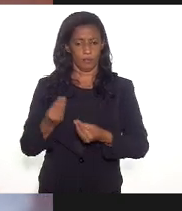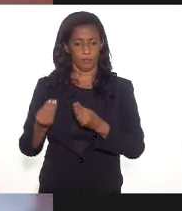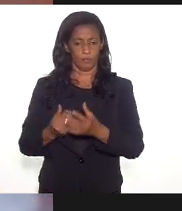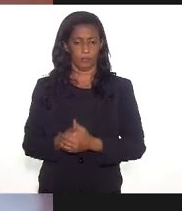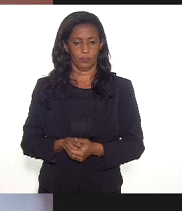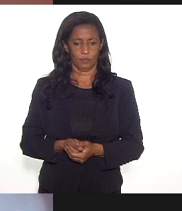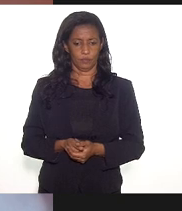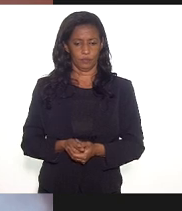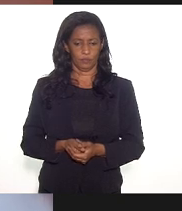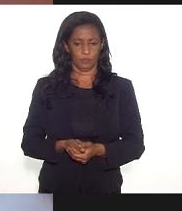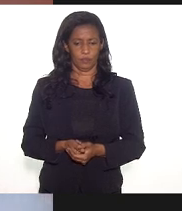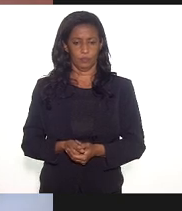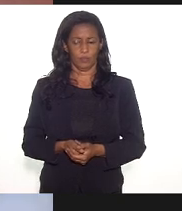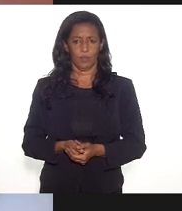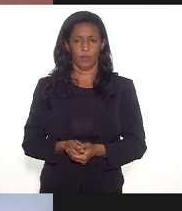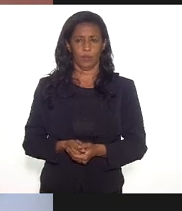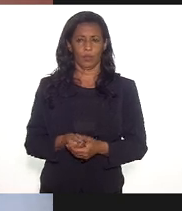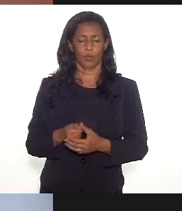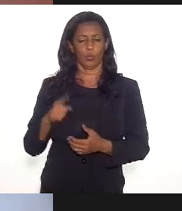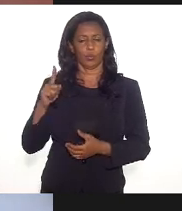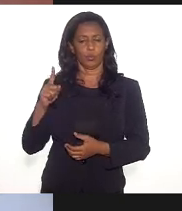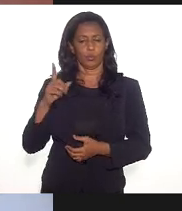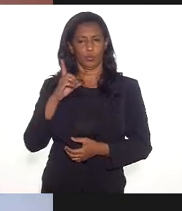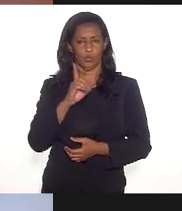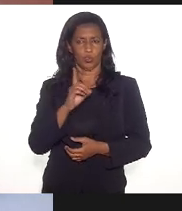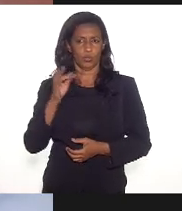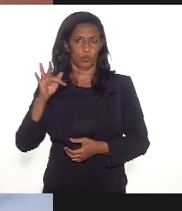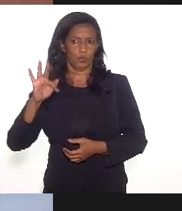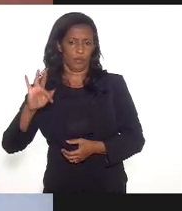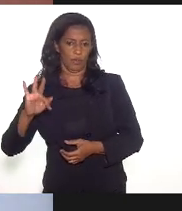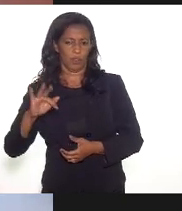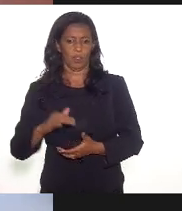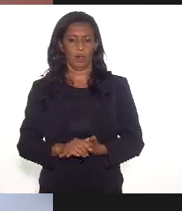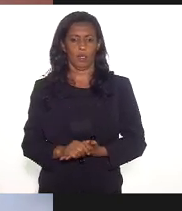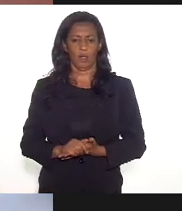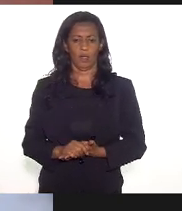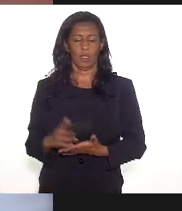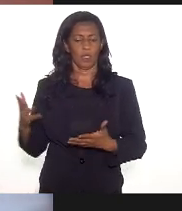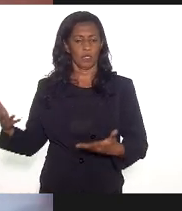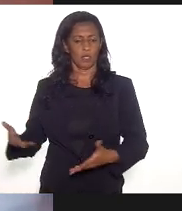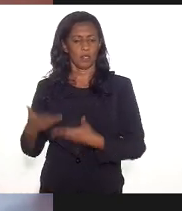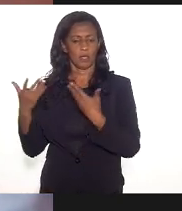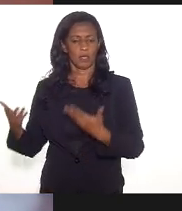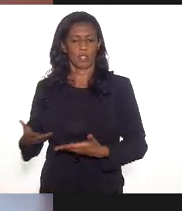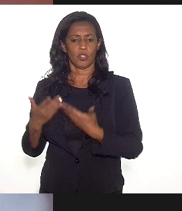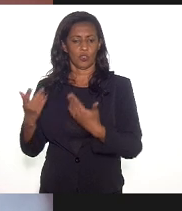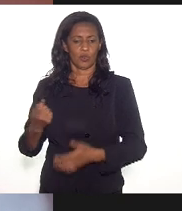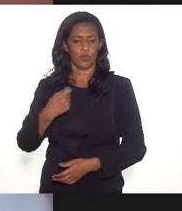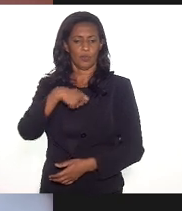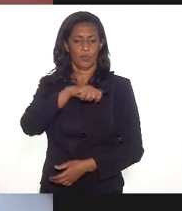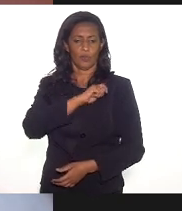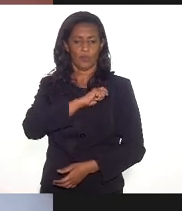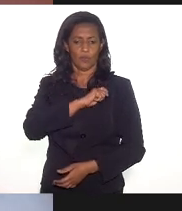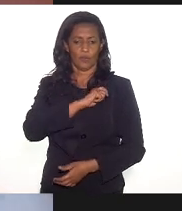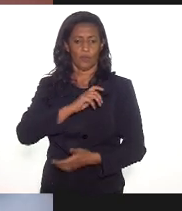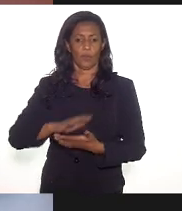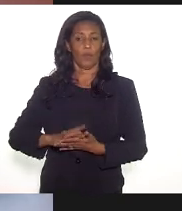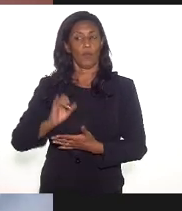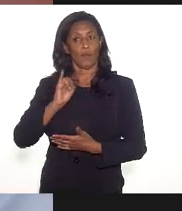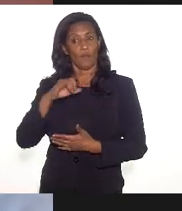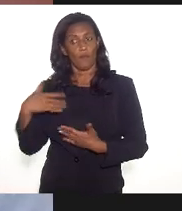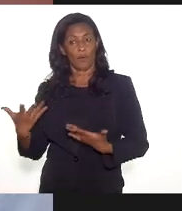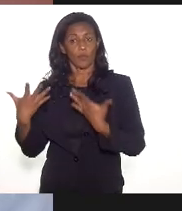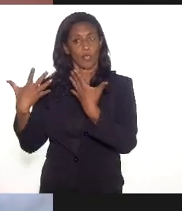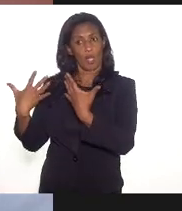deliberação dos Estados e do Distrito Federal, isenções, incentivos e benefícios fiscais serão concedidos